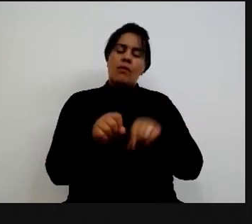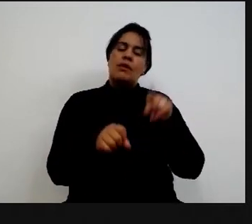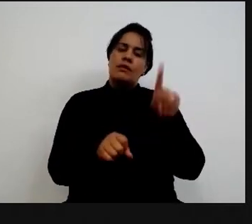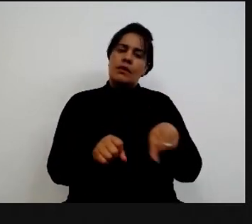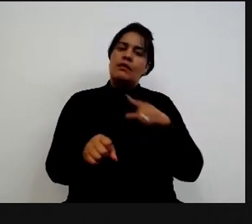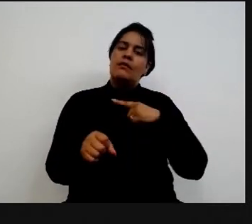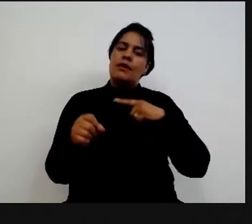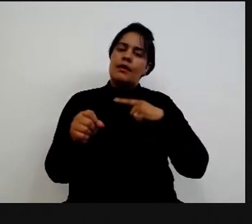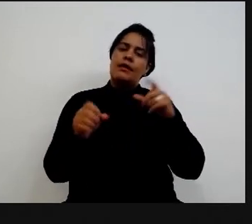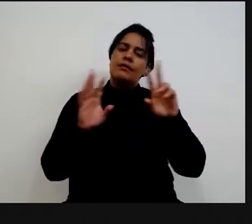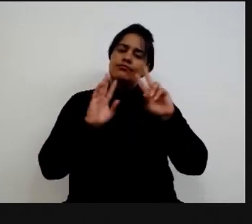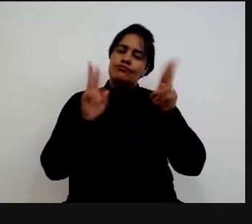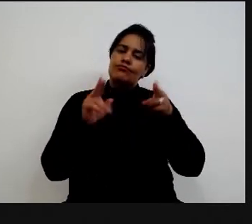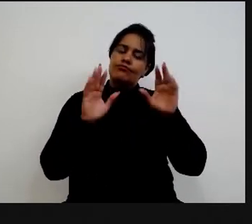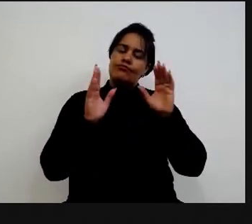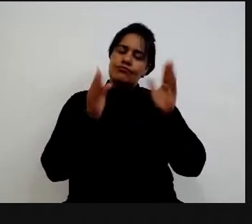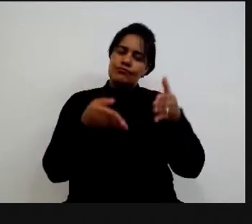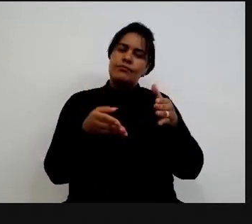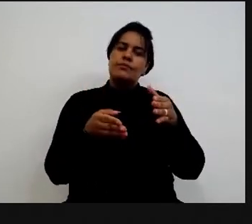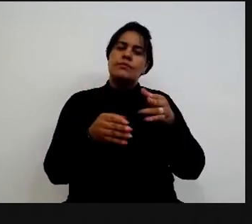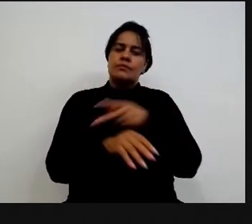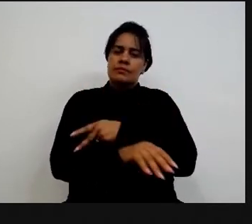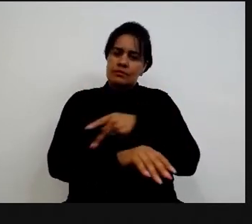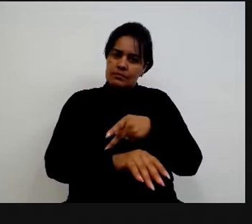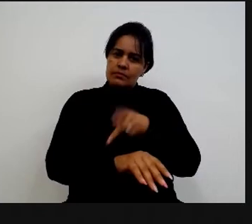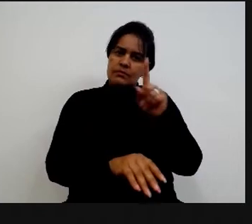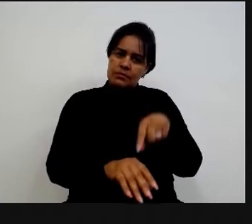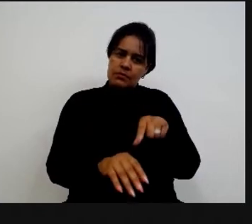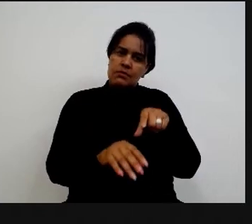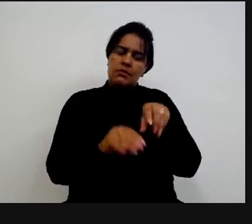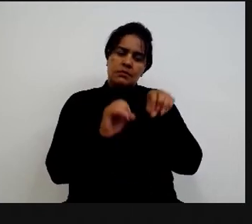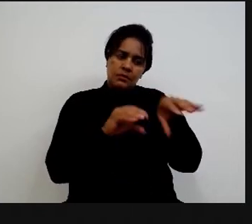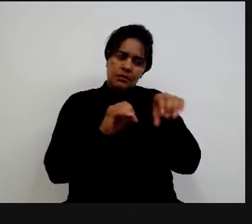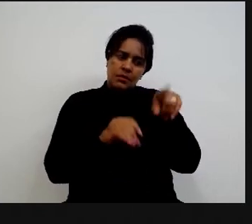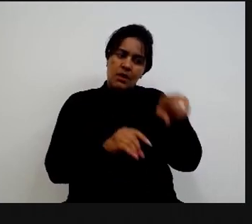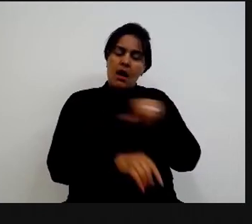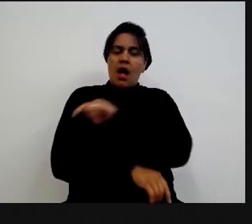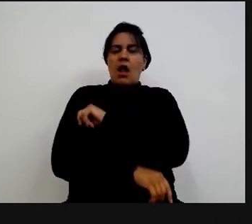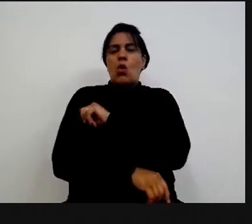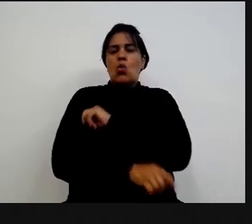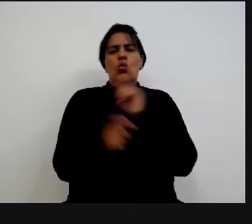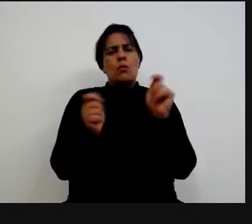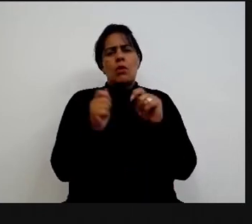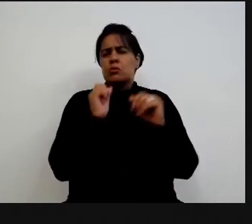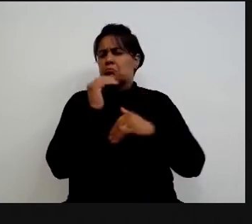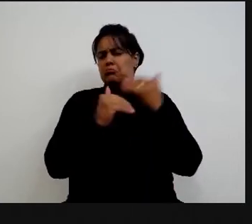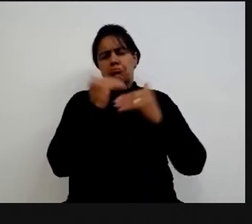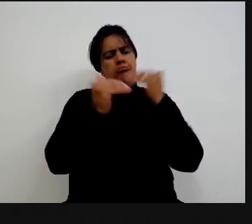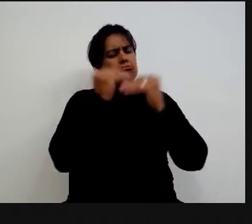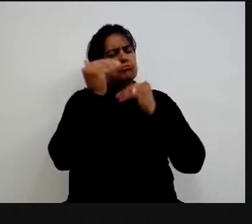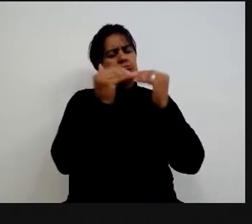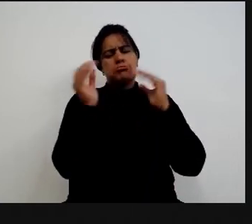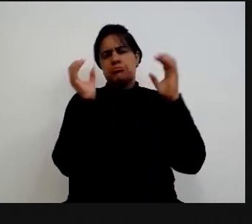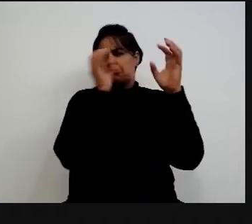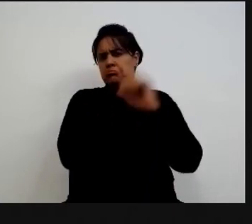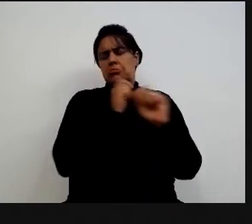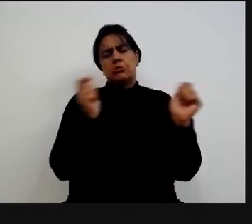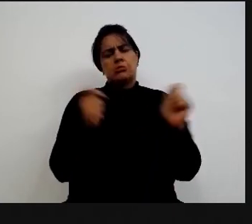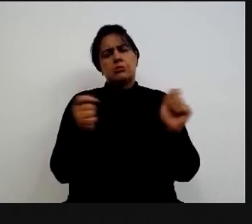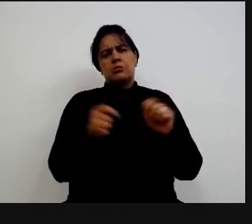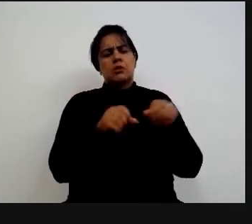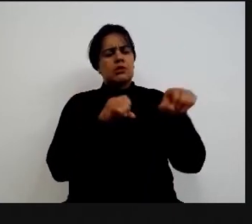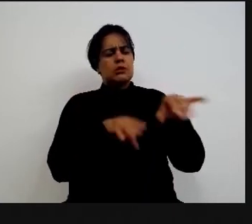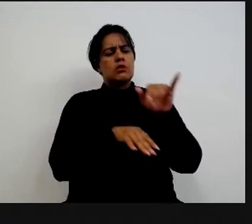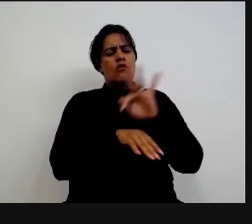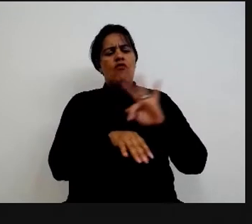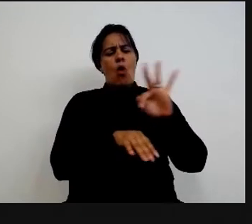tem um investimento metodológico com ele para poder ele ir se soltando, né? Para ele sair do ensino mais formal,